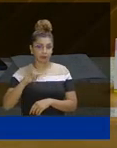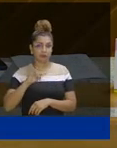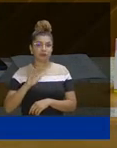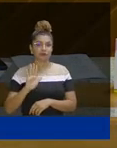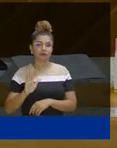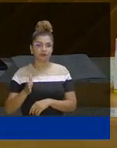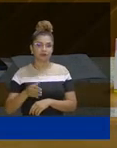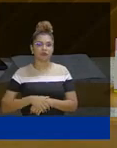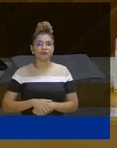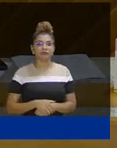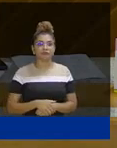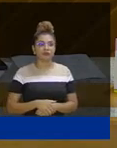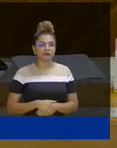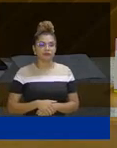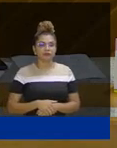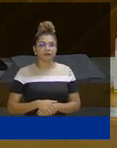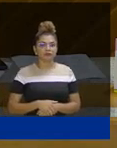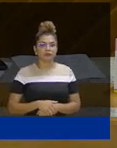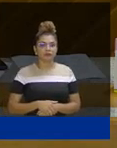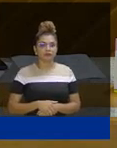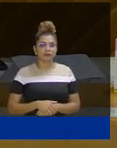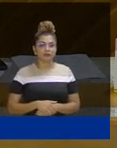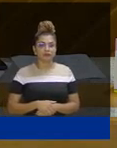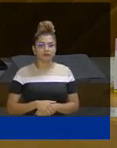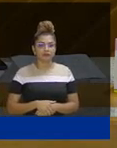novidade depois dessa? Não. Então,